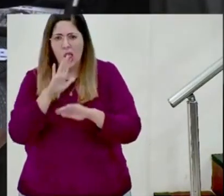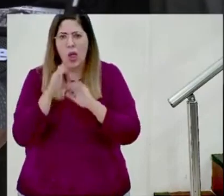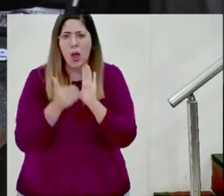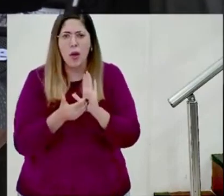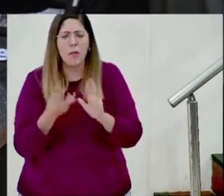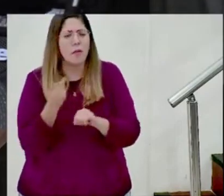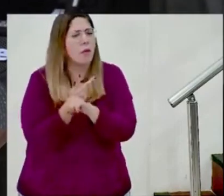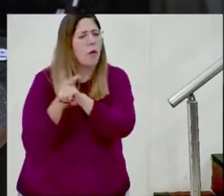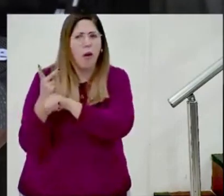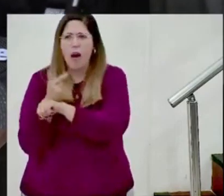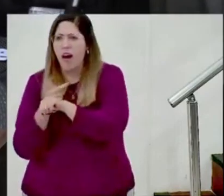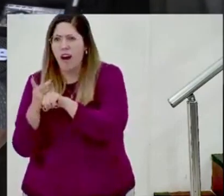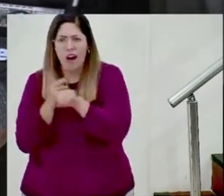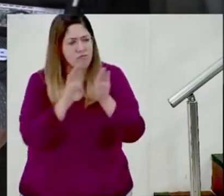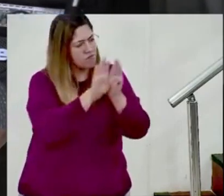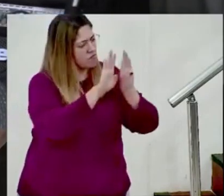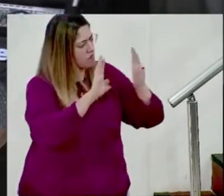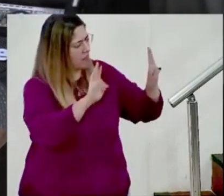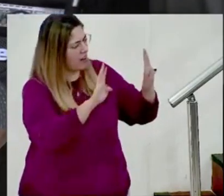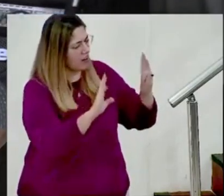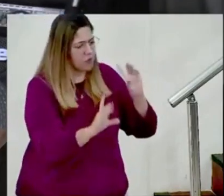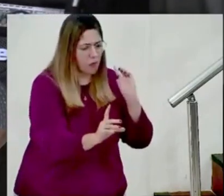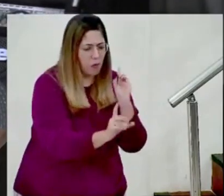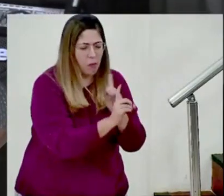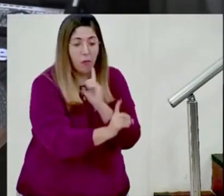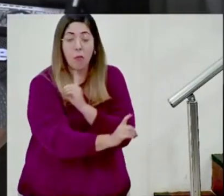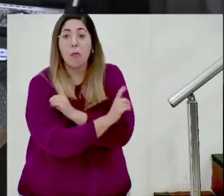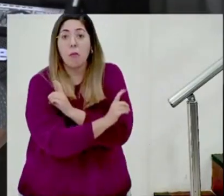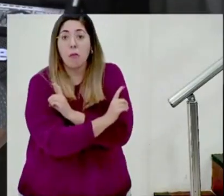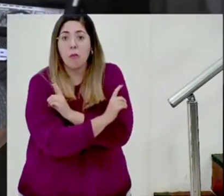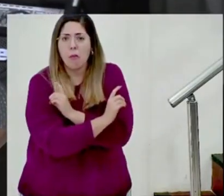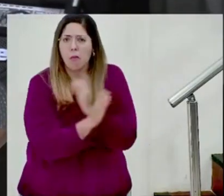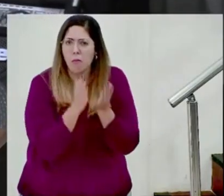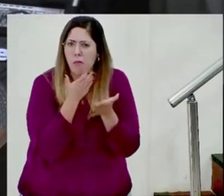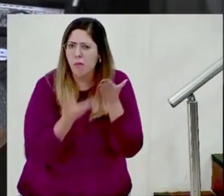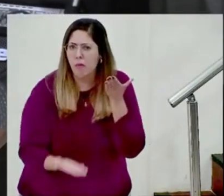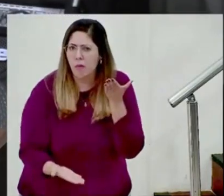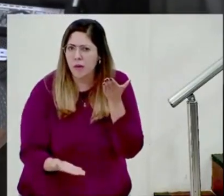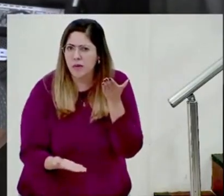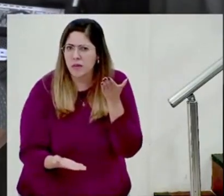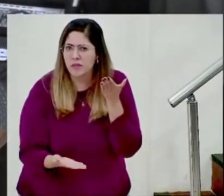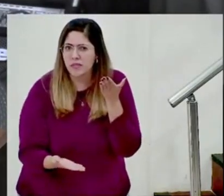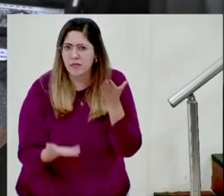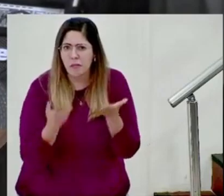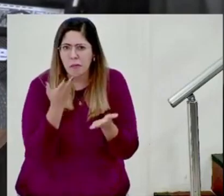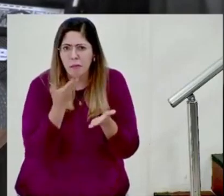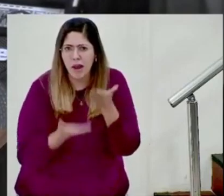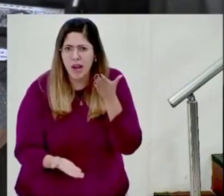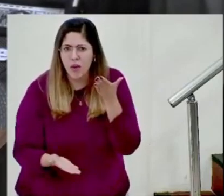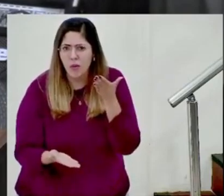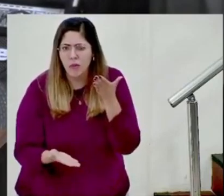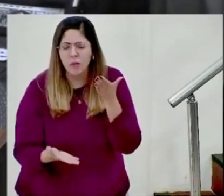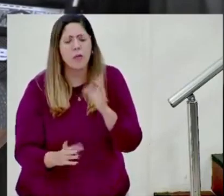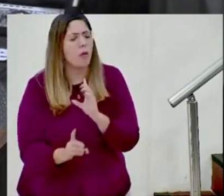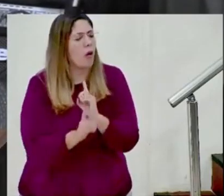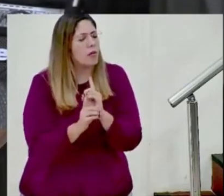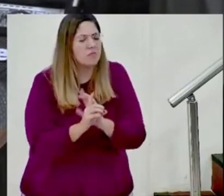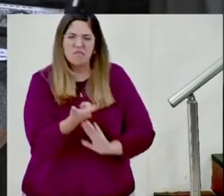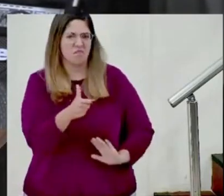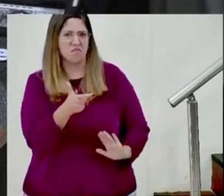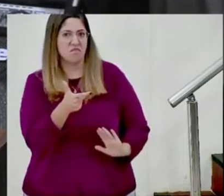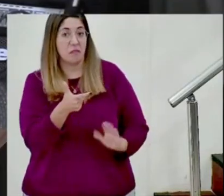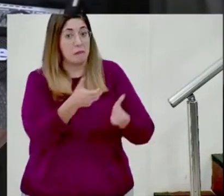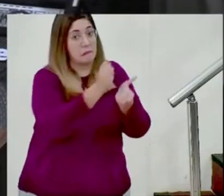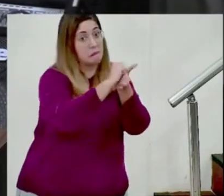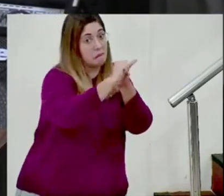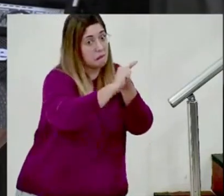dos reis. Por que você não encontra nada falando da derrota de Faraó? Esquece isso. Larga para lá. A